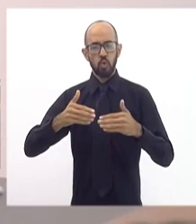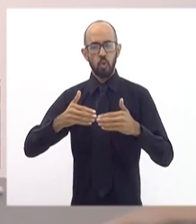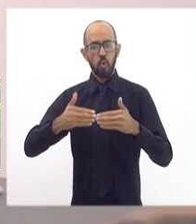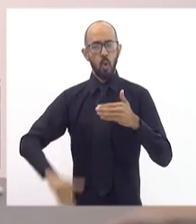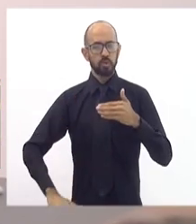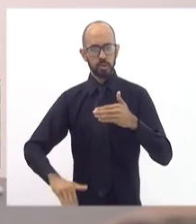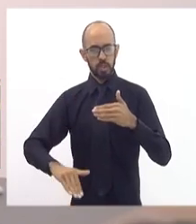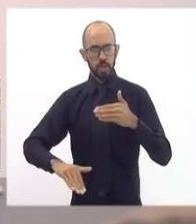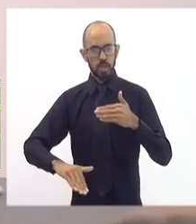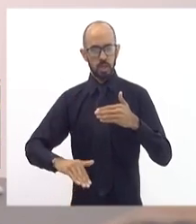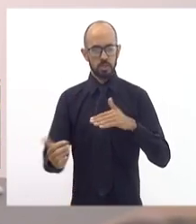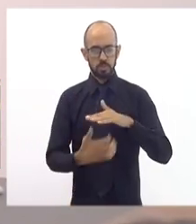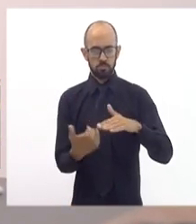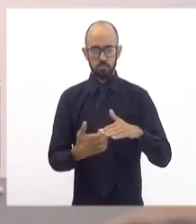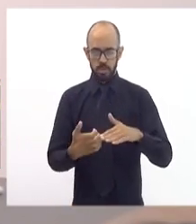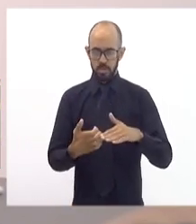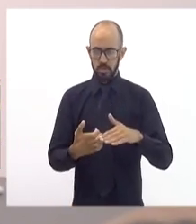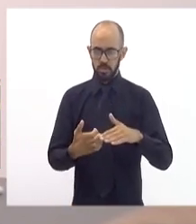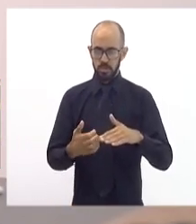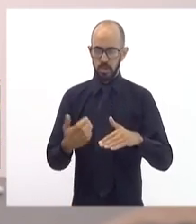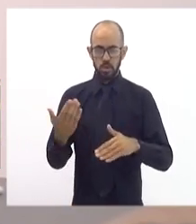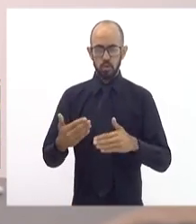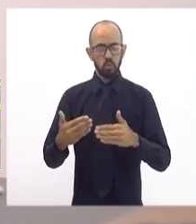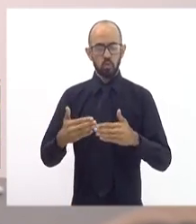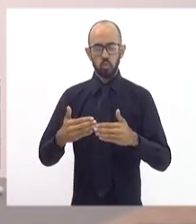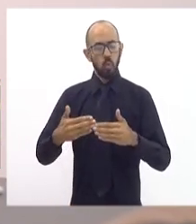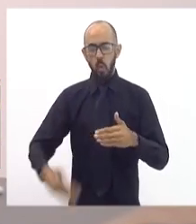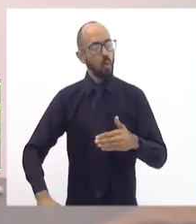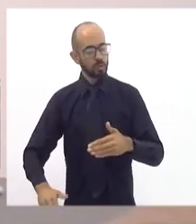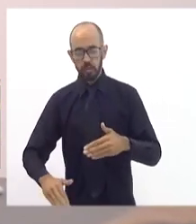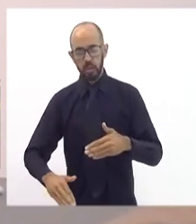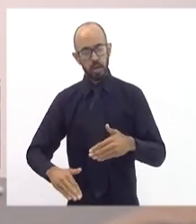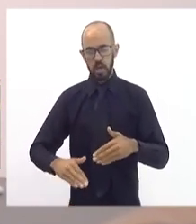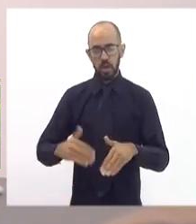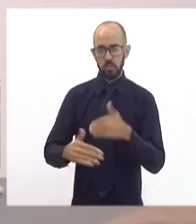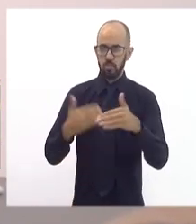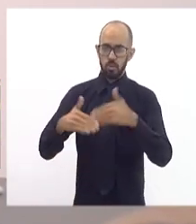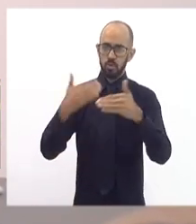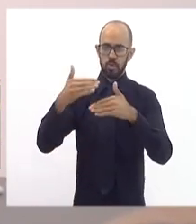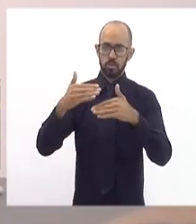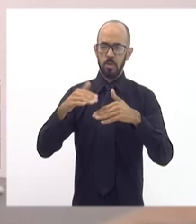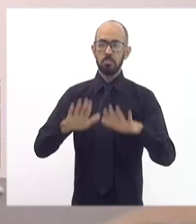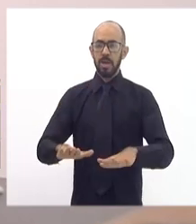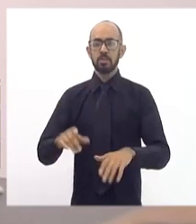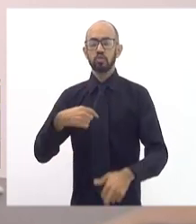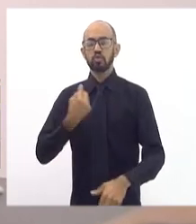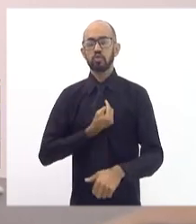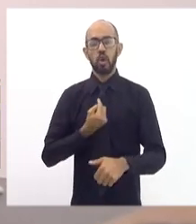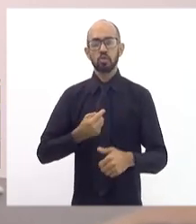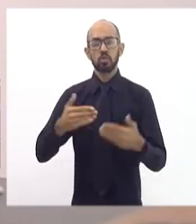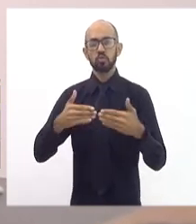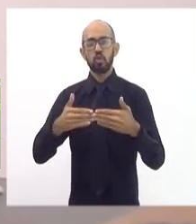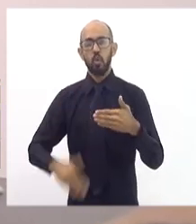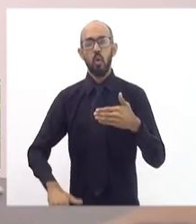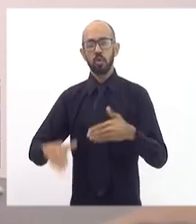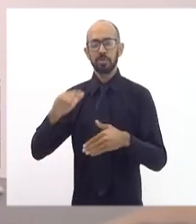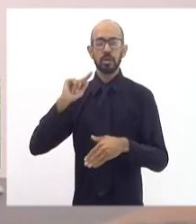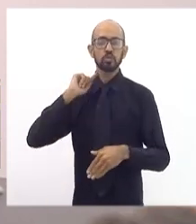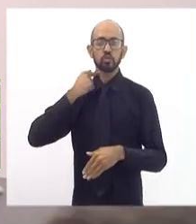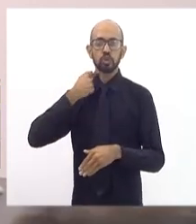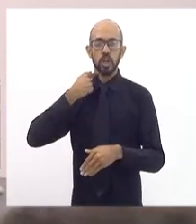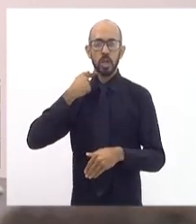Empreendimentos nós somos contra o progresso nós somos contra a poluição e um rasto de destruição